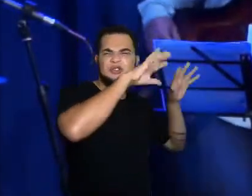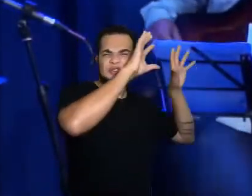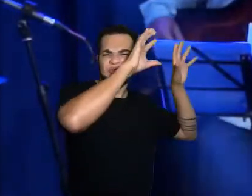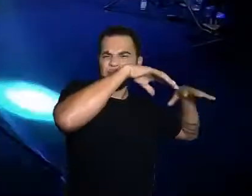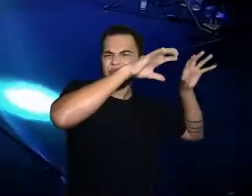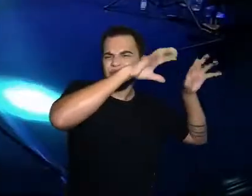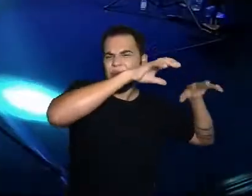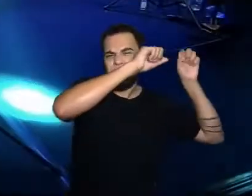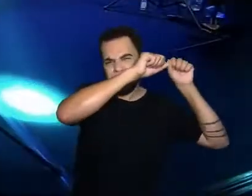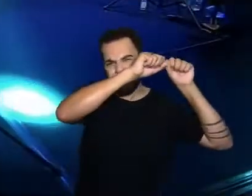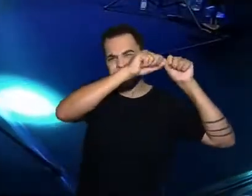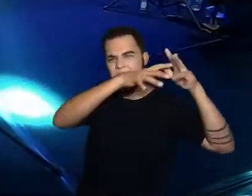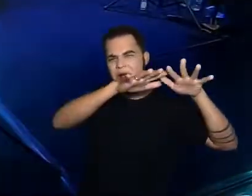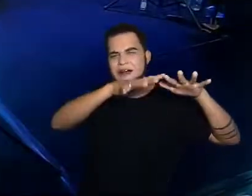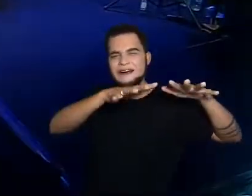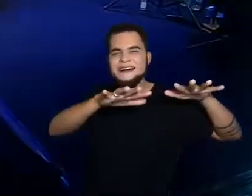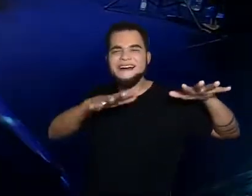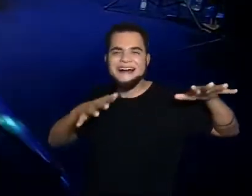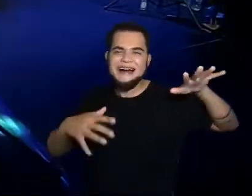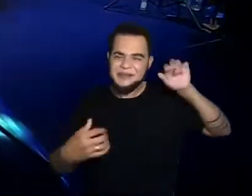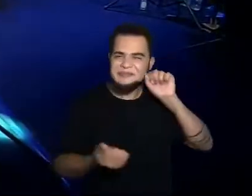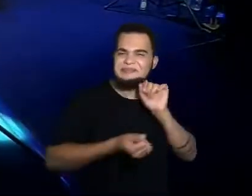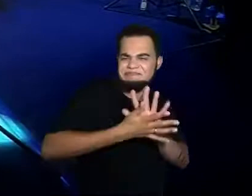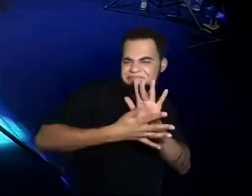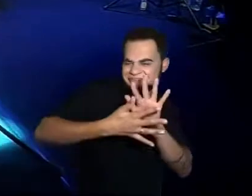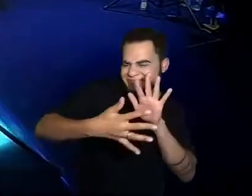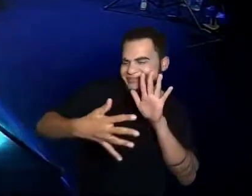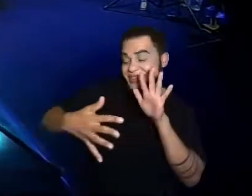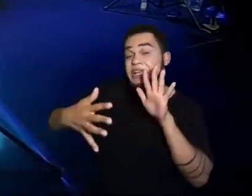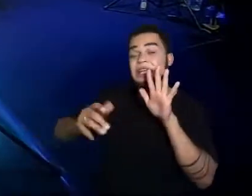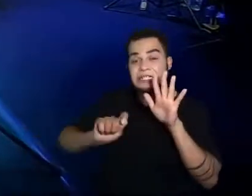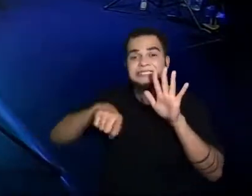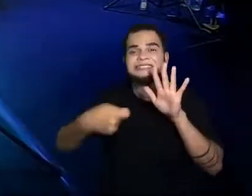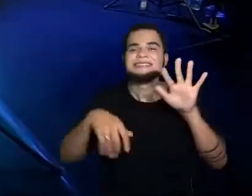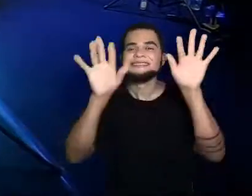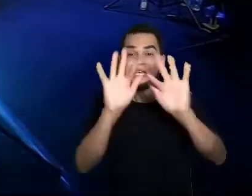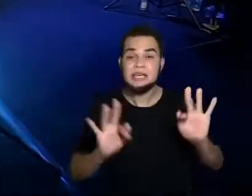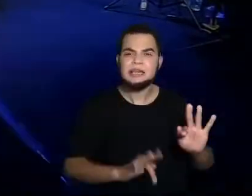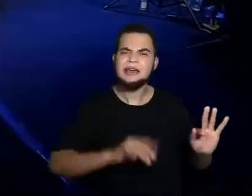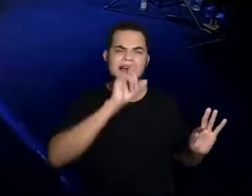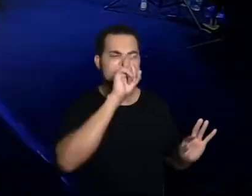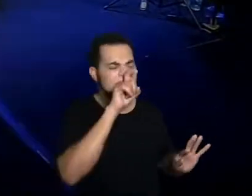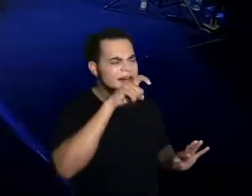abençoou. O vento diz, ele é feliz, a águia quis saber.